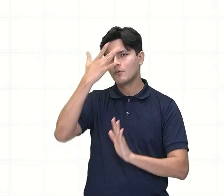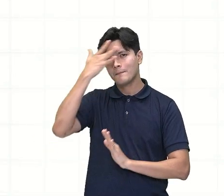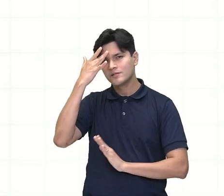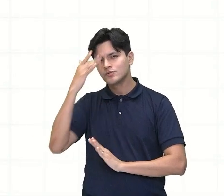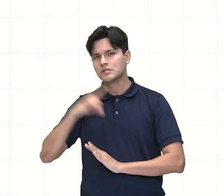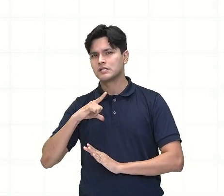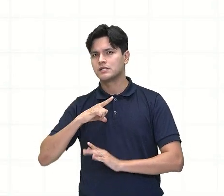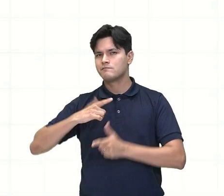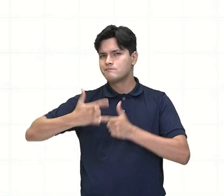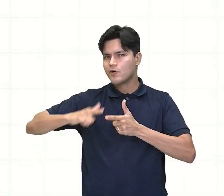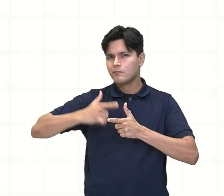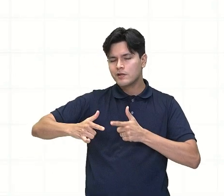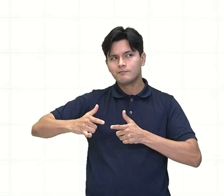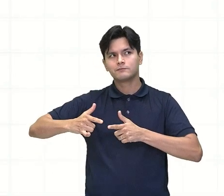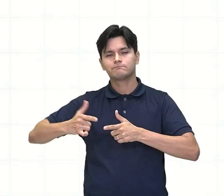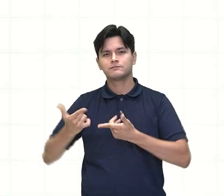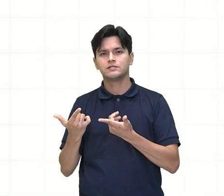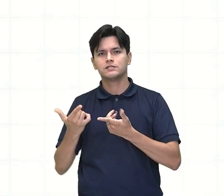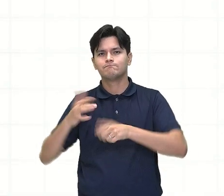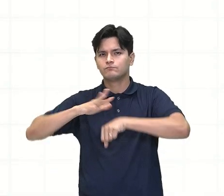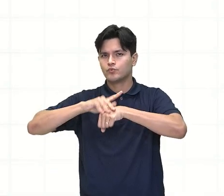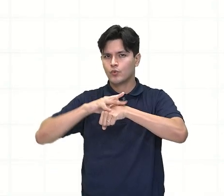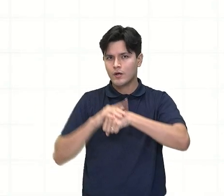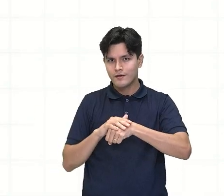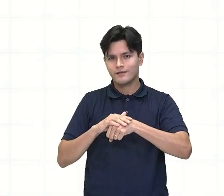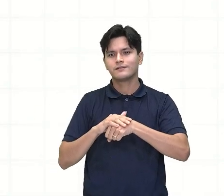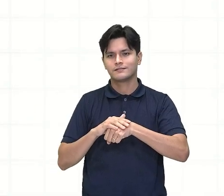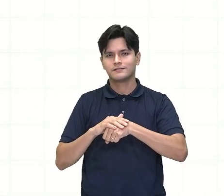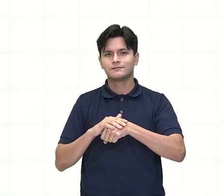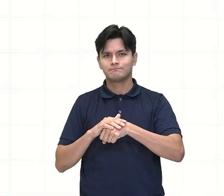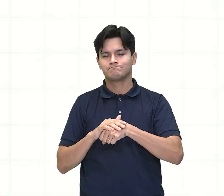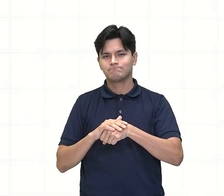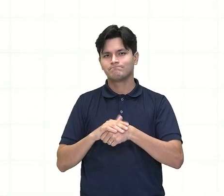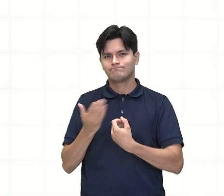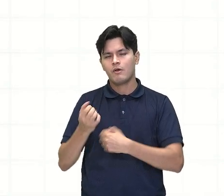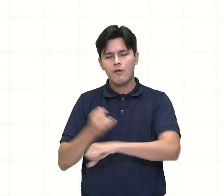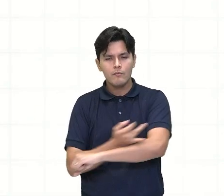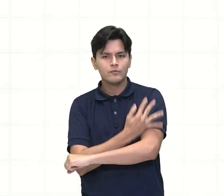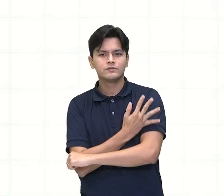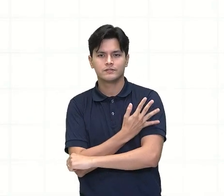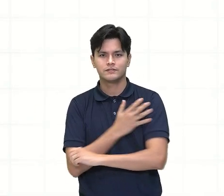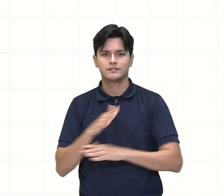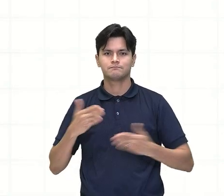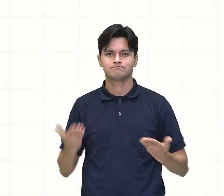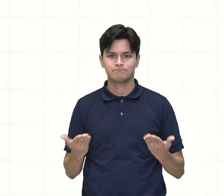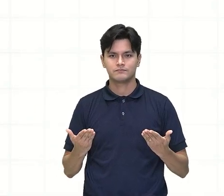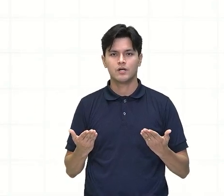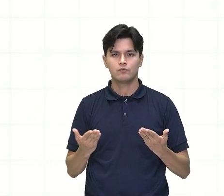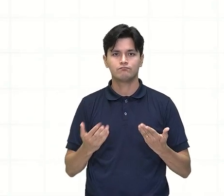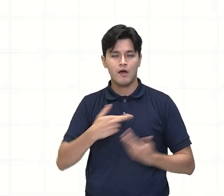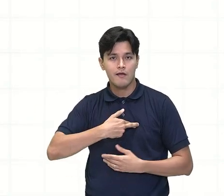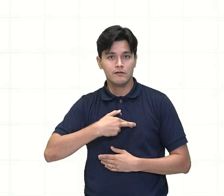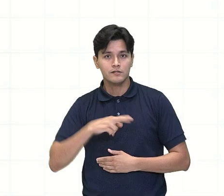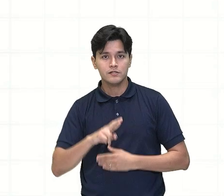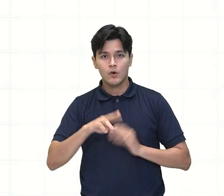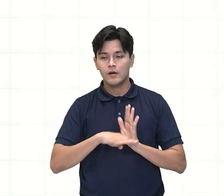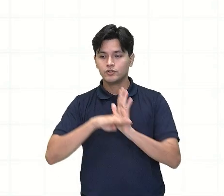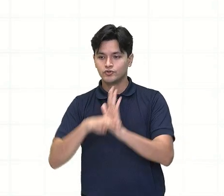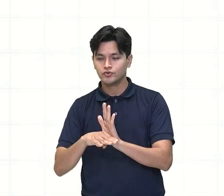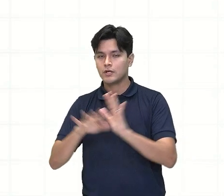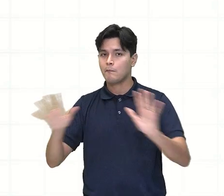práticas religiosas, que auxiliam os pacientes a encontrarem sentido e propósito, inclusive promovendo uma